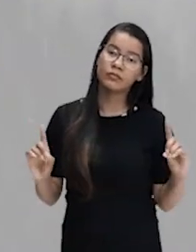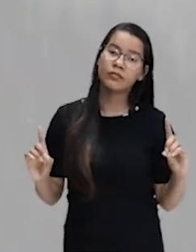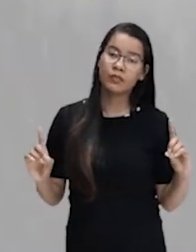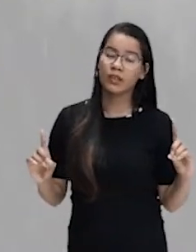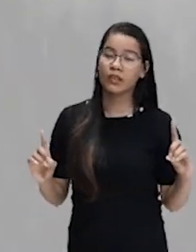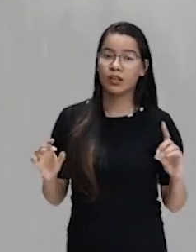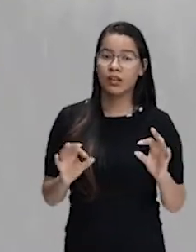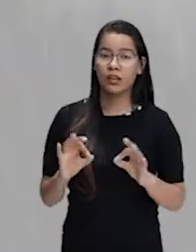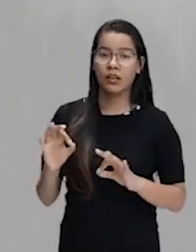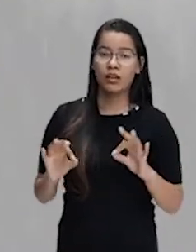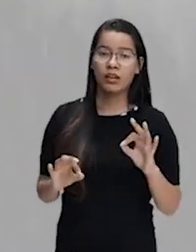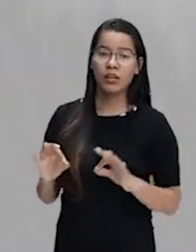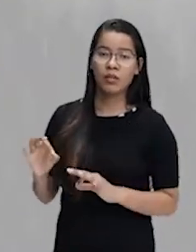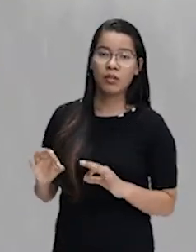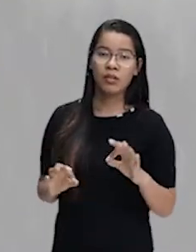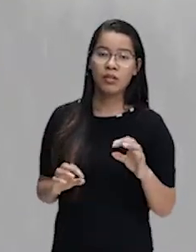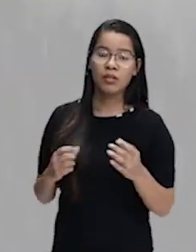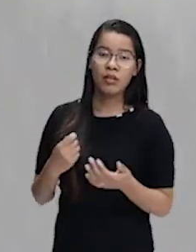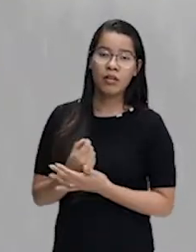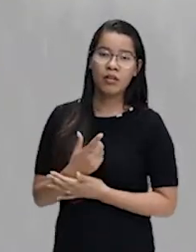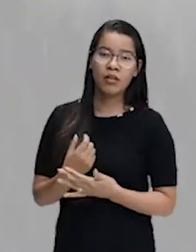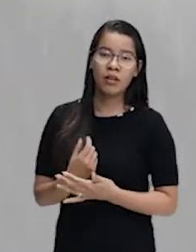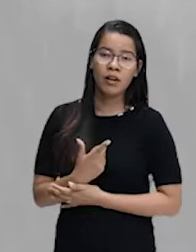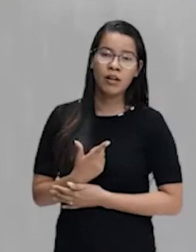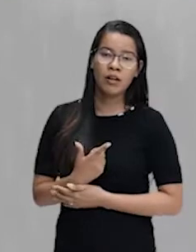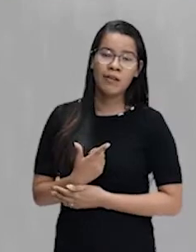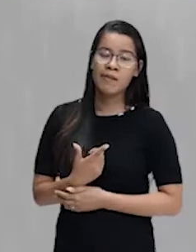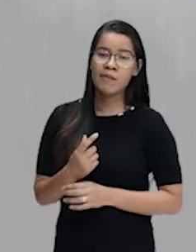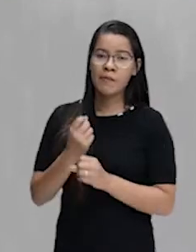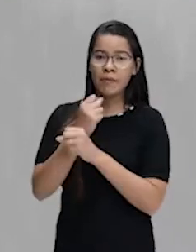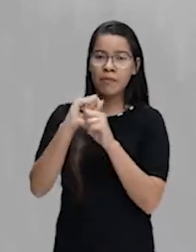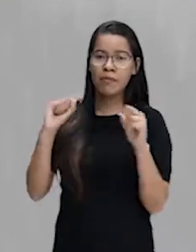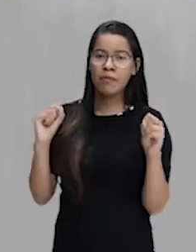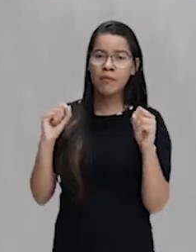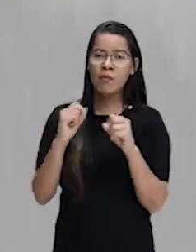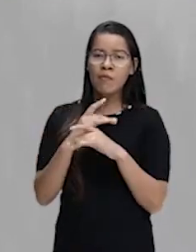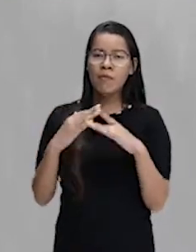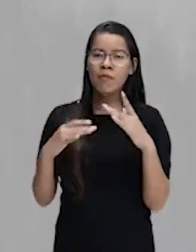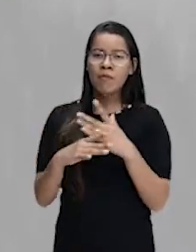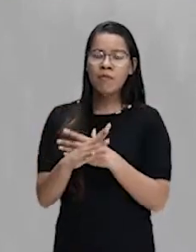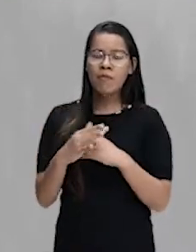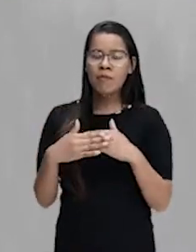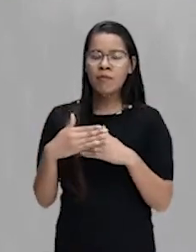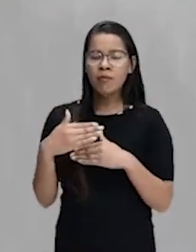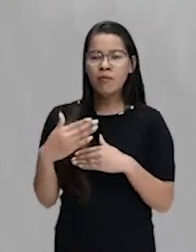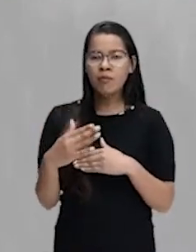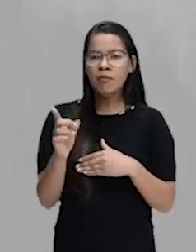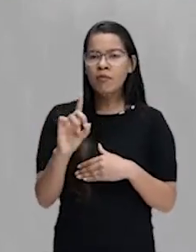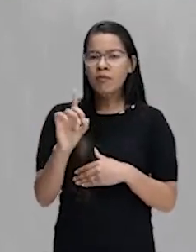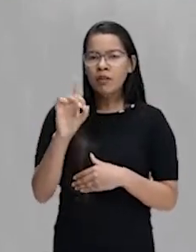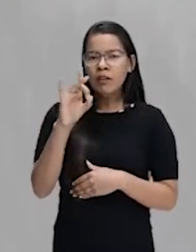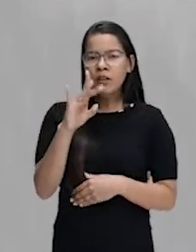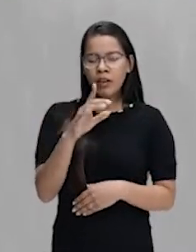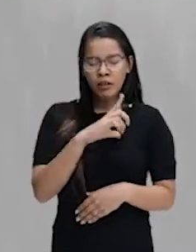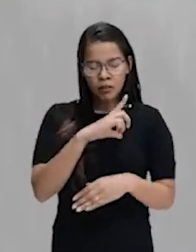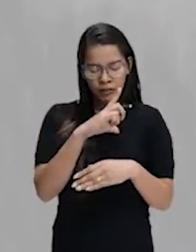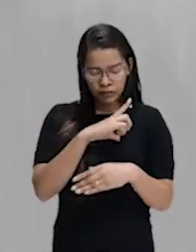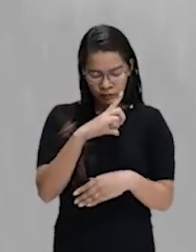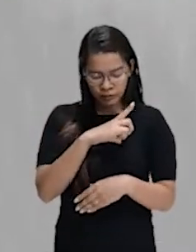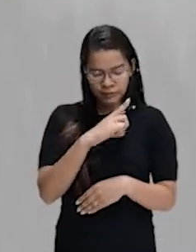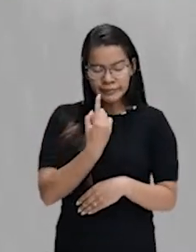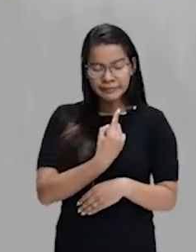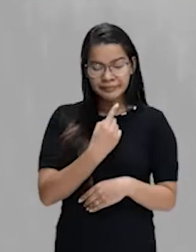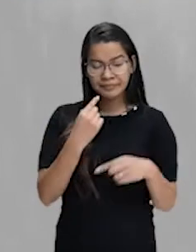Os mercadores compram a autonomia dessas cidades, onde eles passam não só a exercer